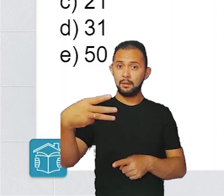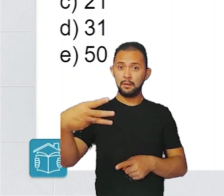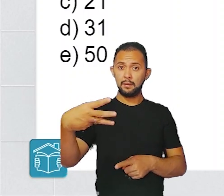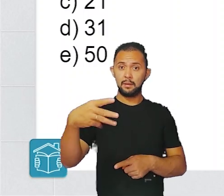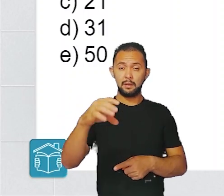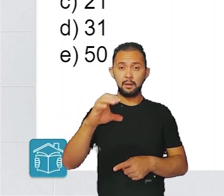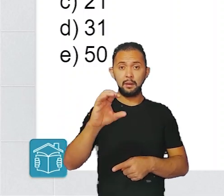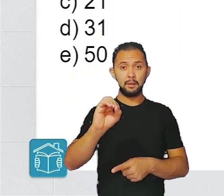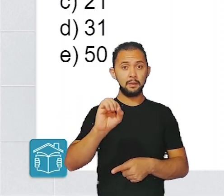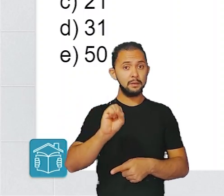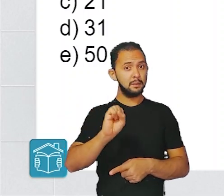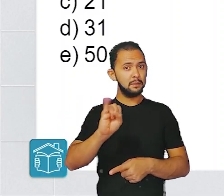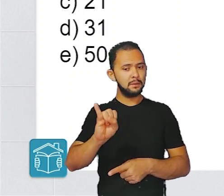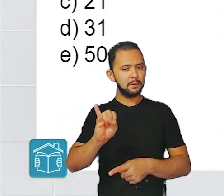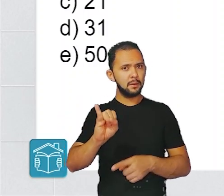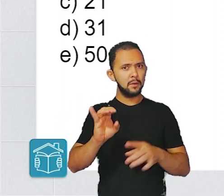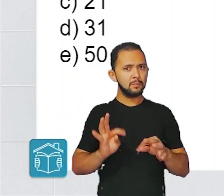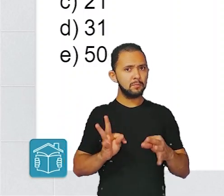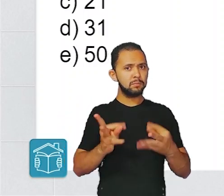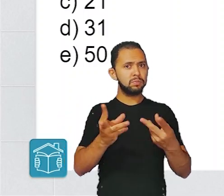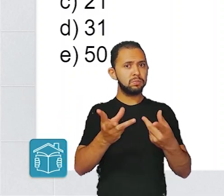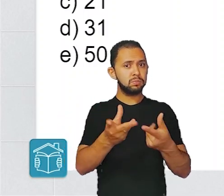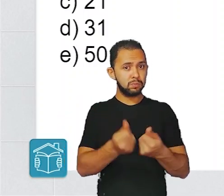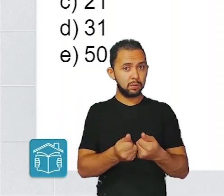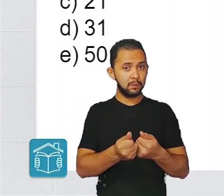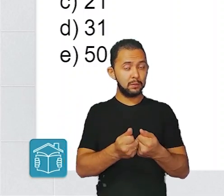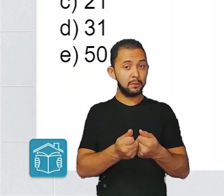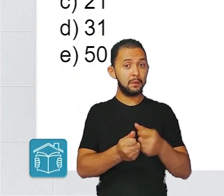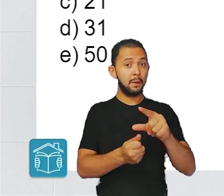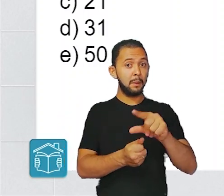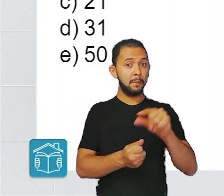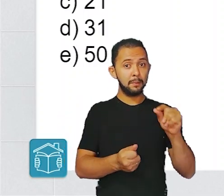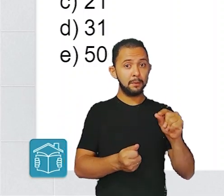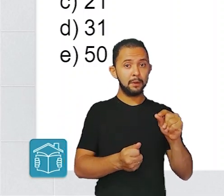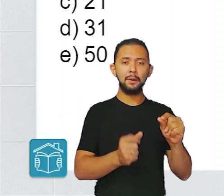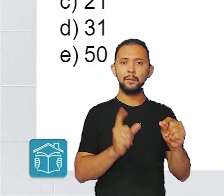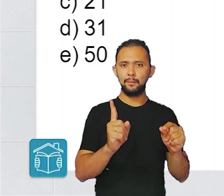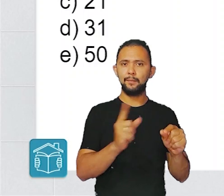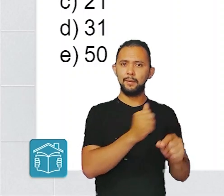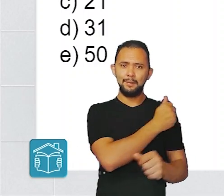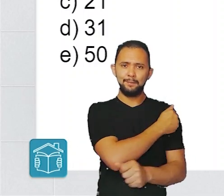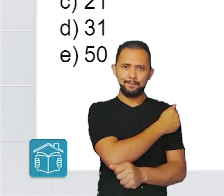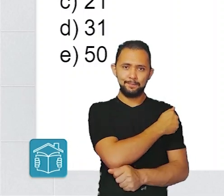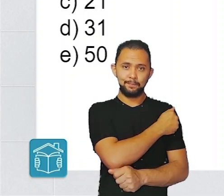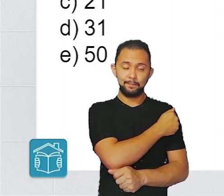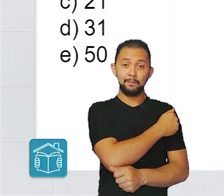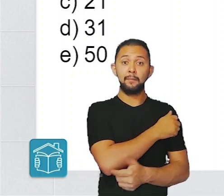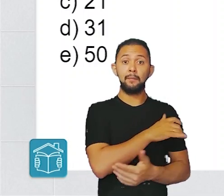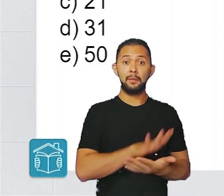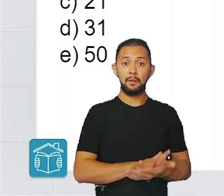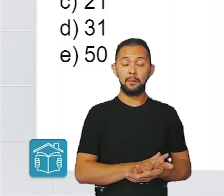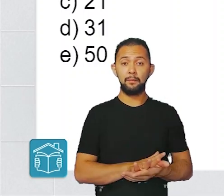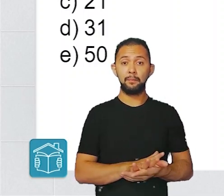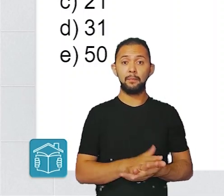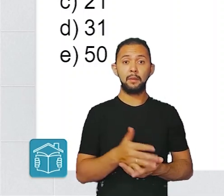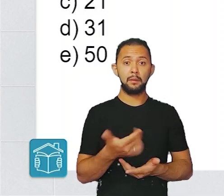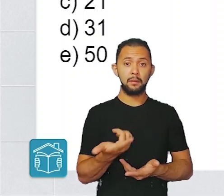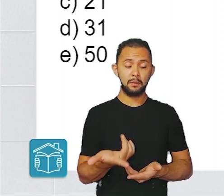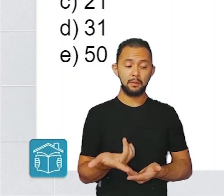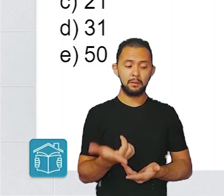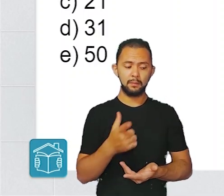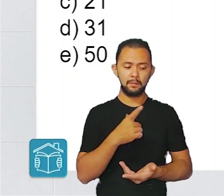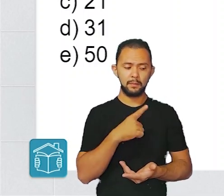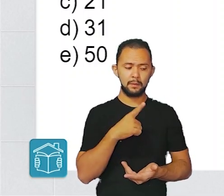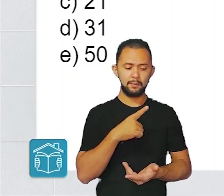se você pegar o número total de alunos e tirar 1. Agora aqui, ó, pessoal, se a gente tem um número que a